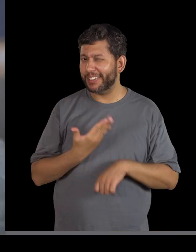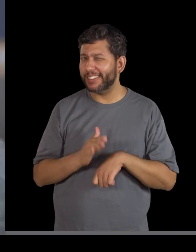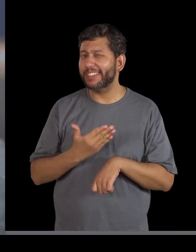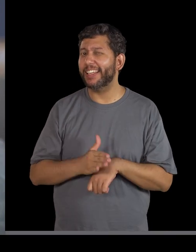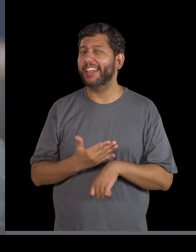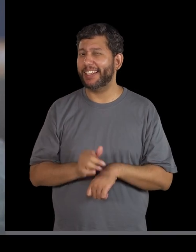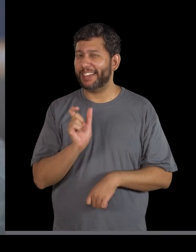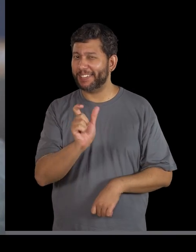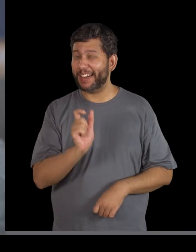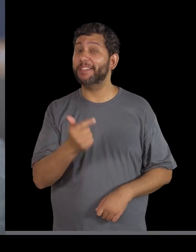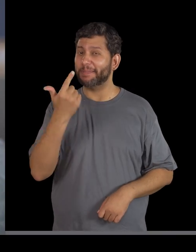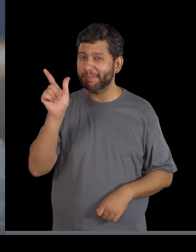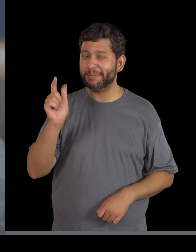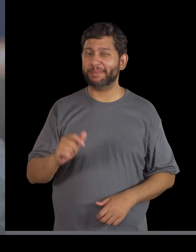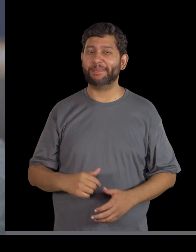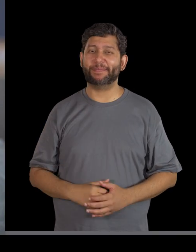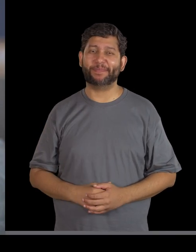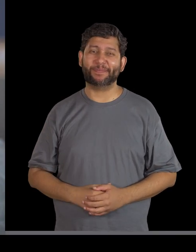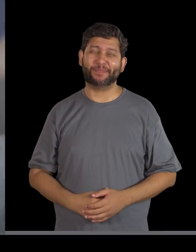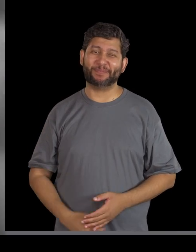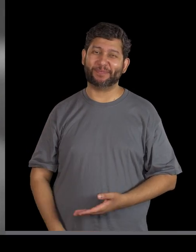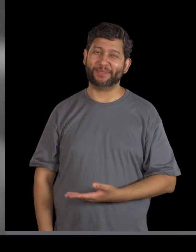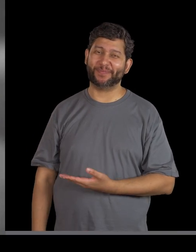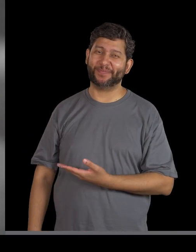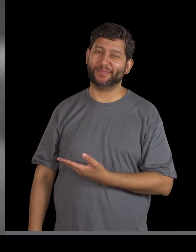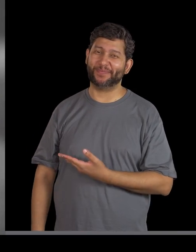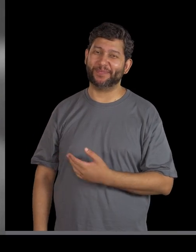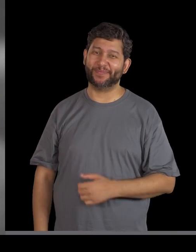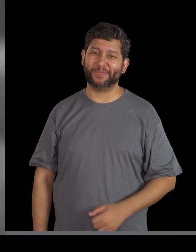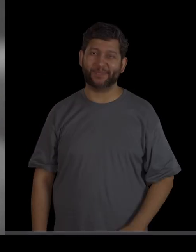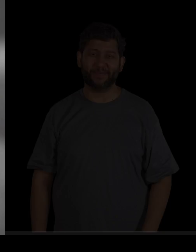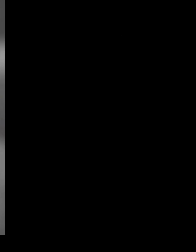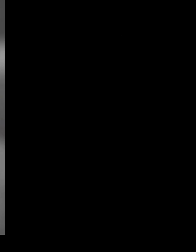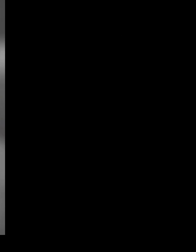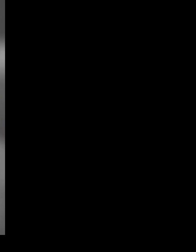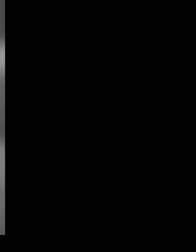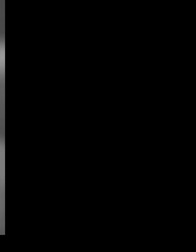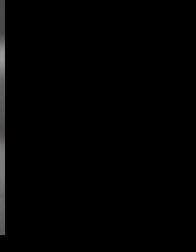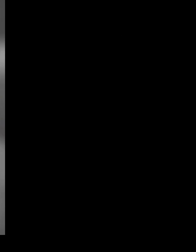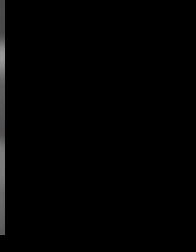ficando mais fácil, né? Eu sei, você tá ficando craque. Vamos pra próxima.